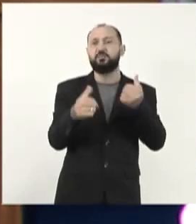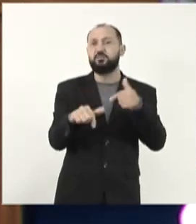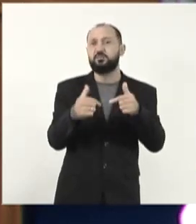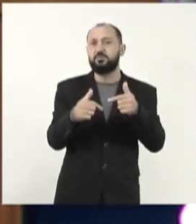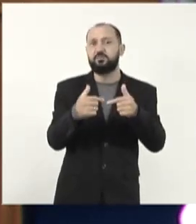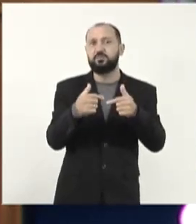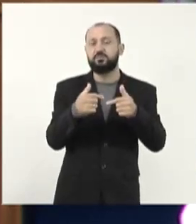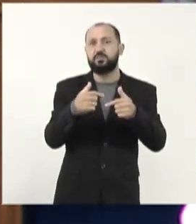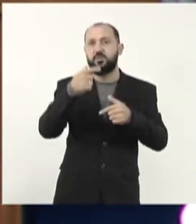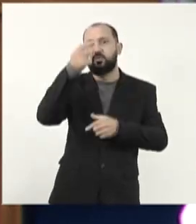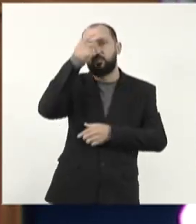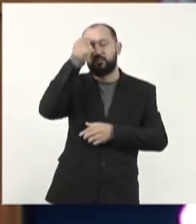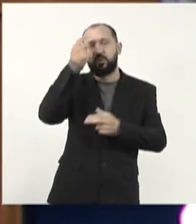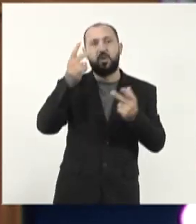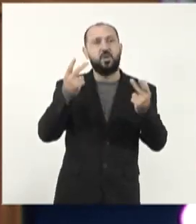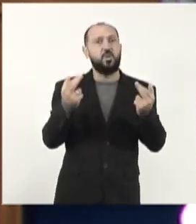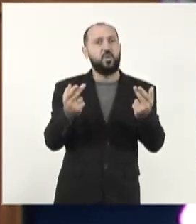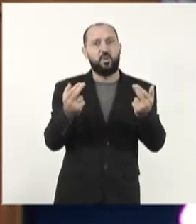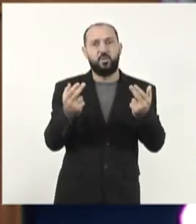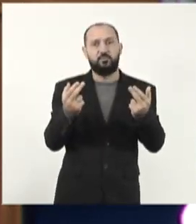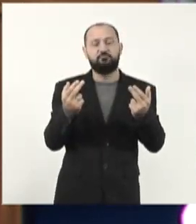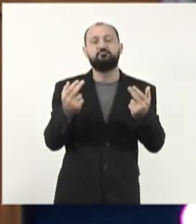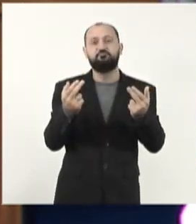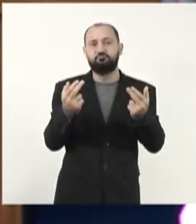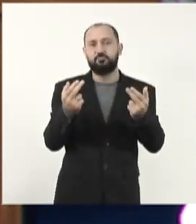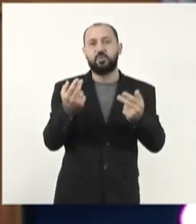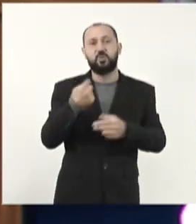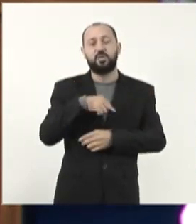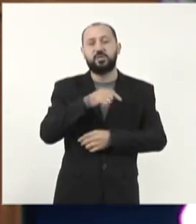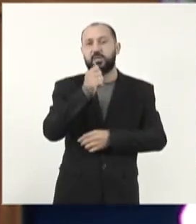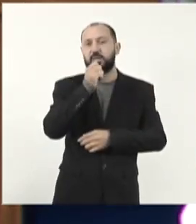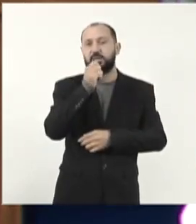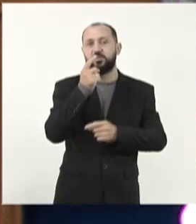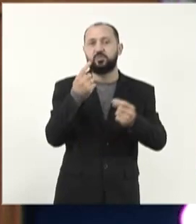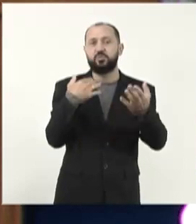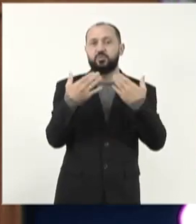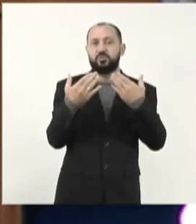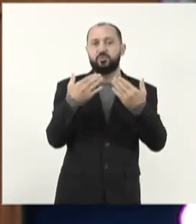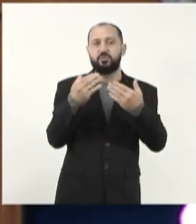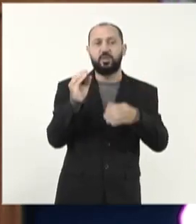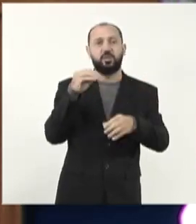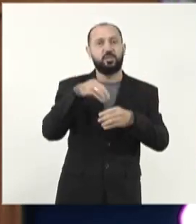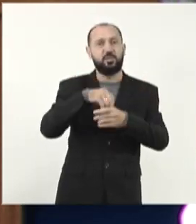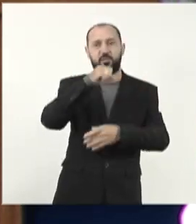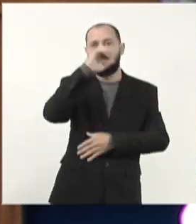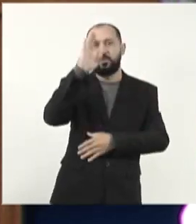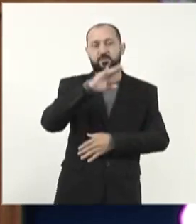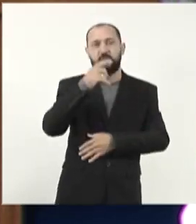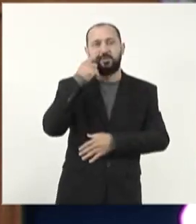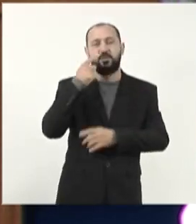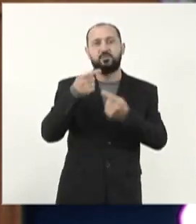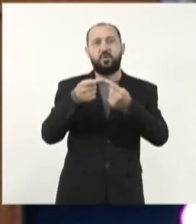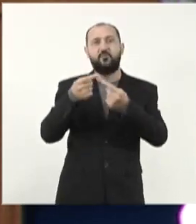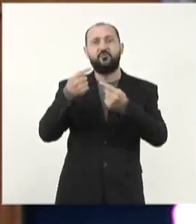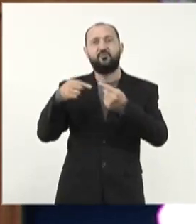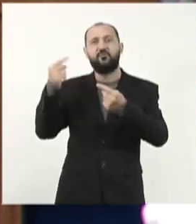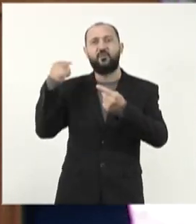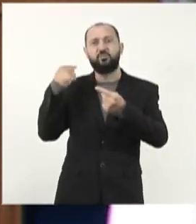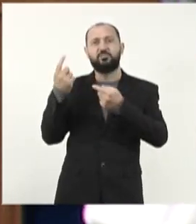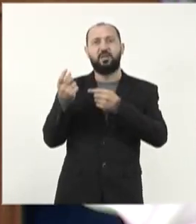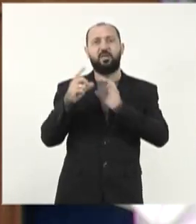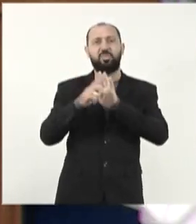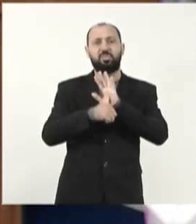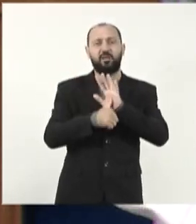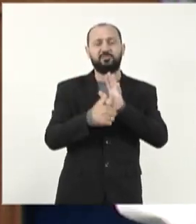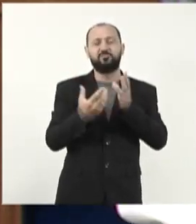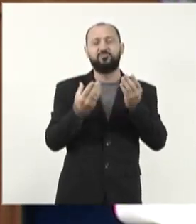mesma escolaridade. Nós ainda estamos discutindo e vivenciando isso no Brasil. Isso é um retrocesso muito grande. Então, nós